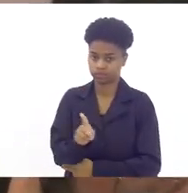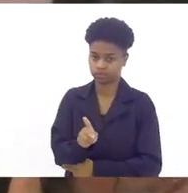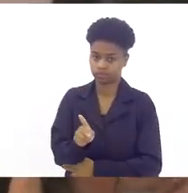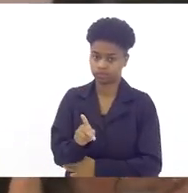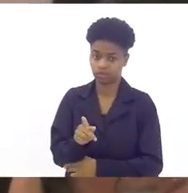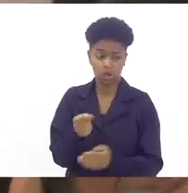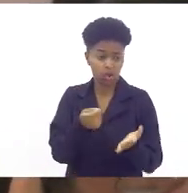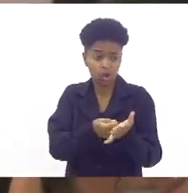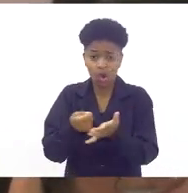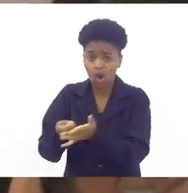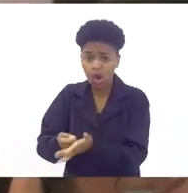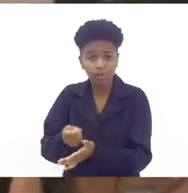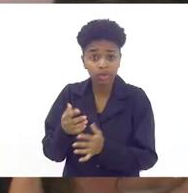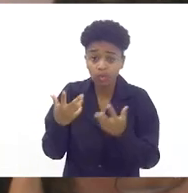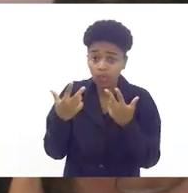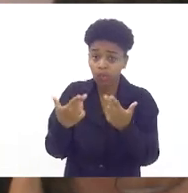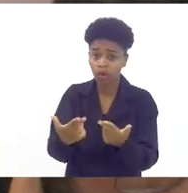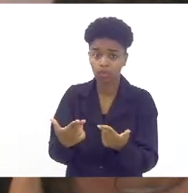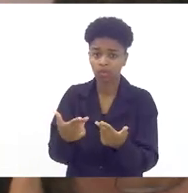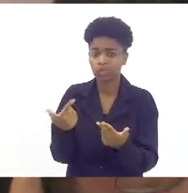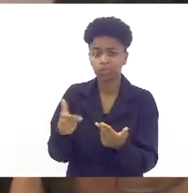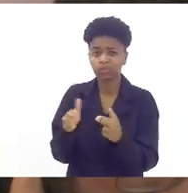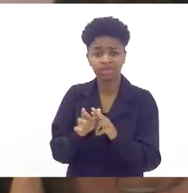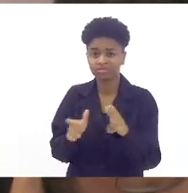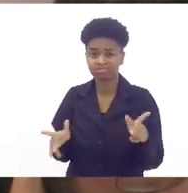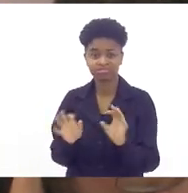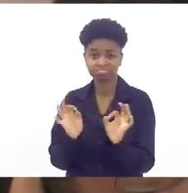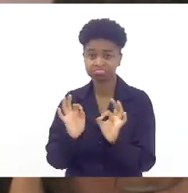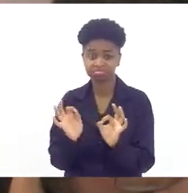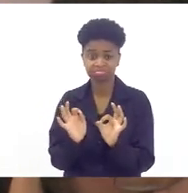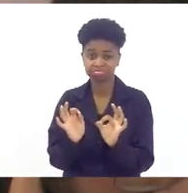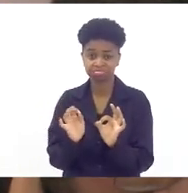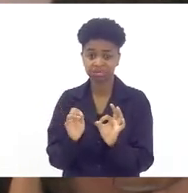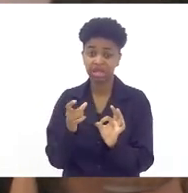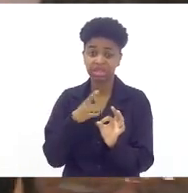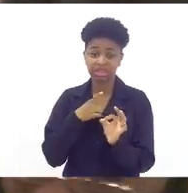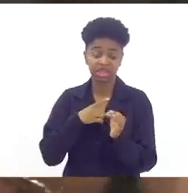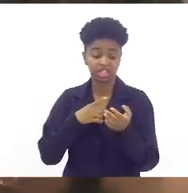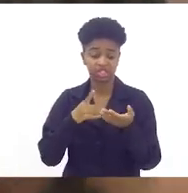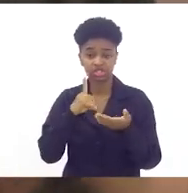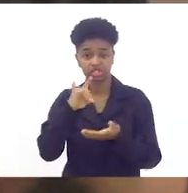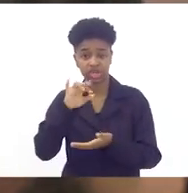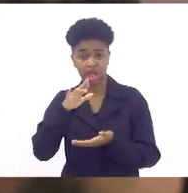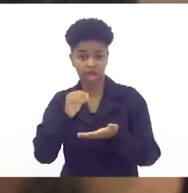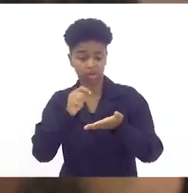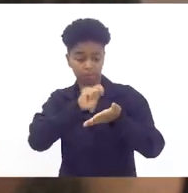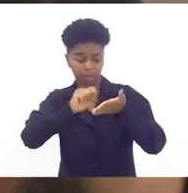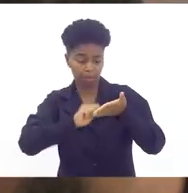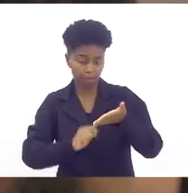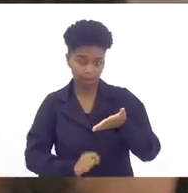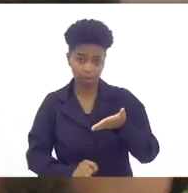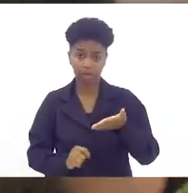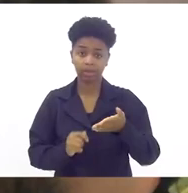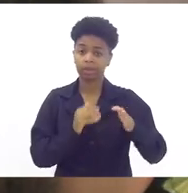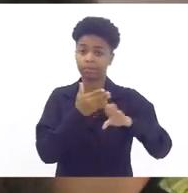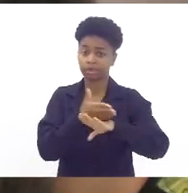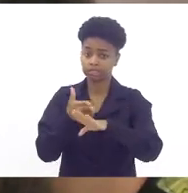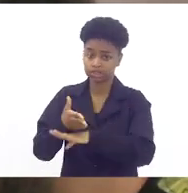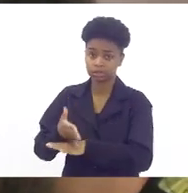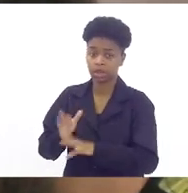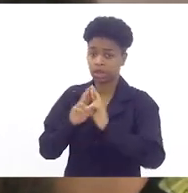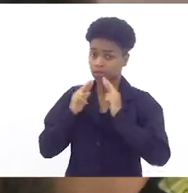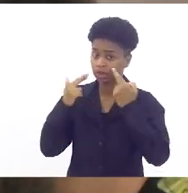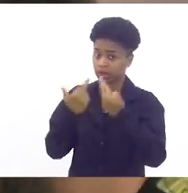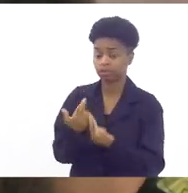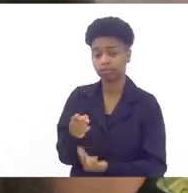são cobrados Igualmente não há diferença eles têm diários de classe eles vão aconselho de classe